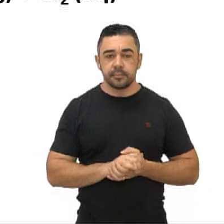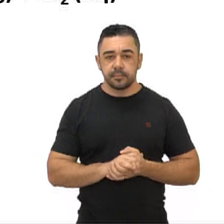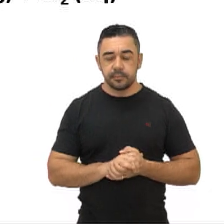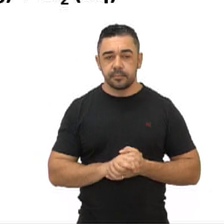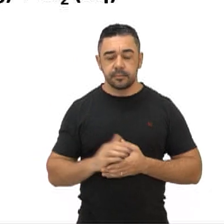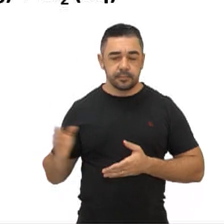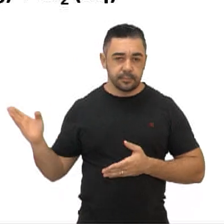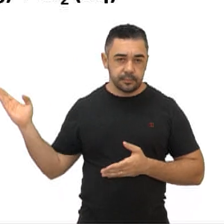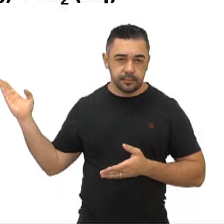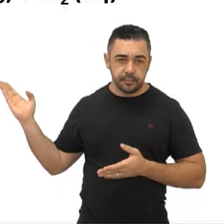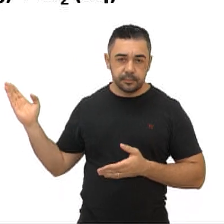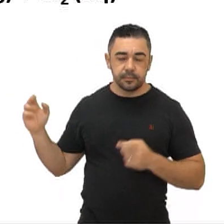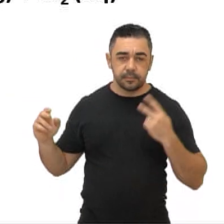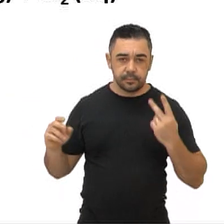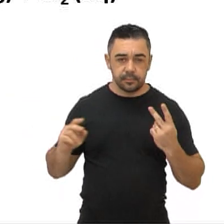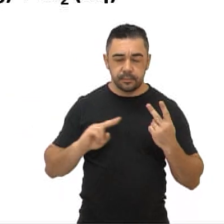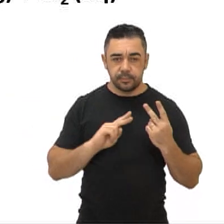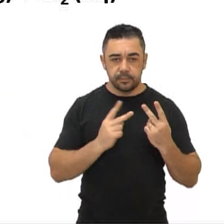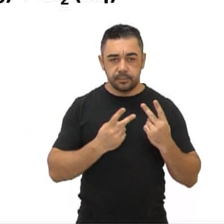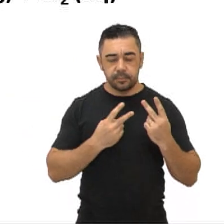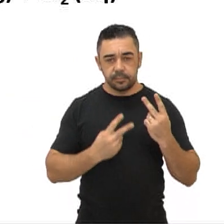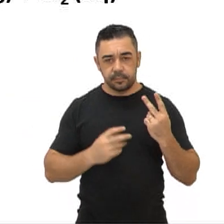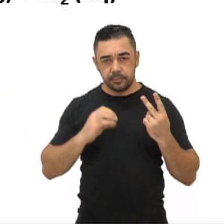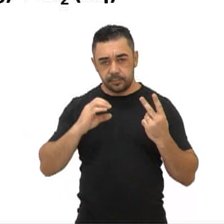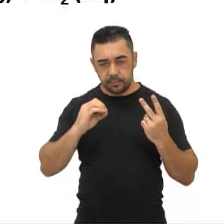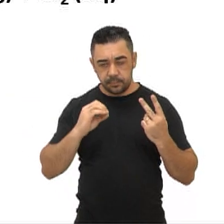mais 2H2O líquido,